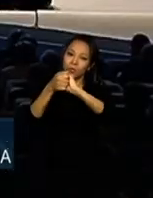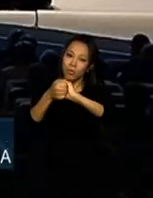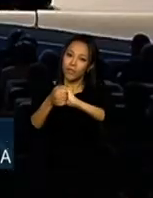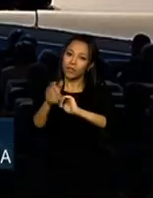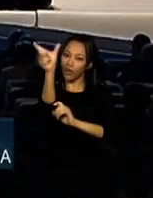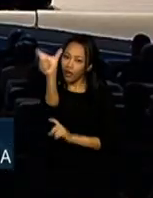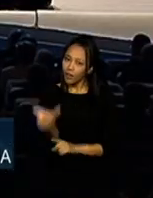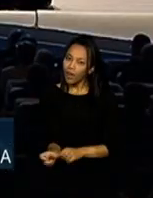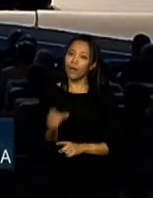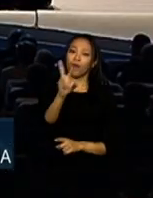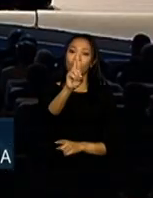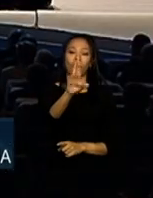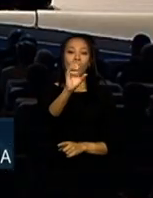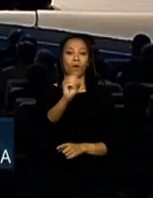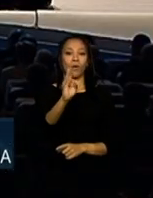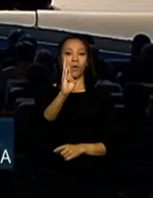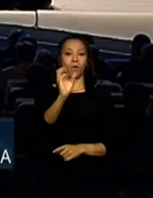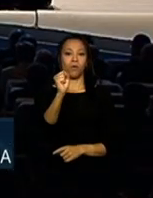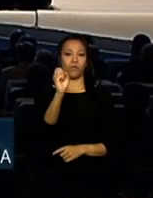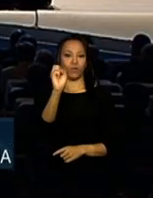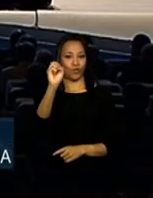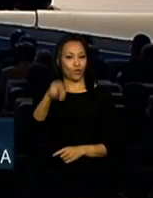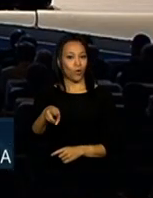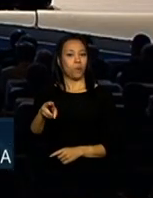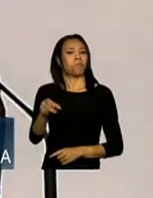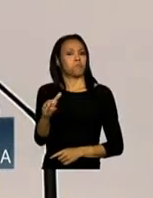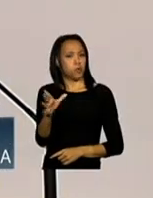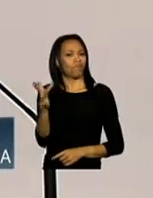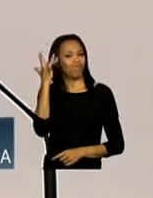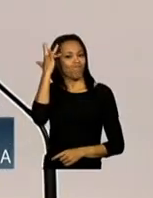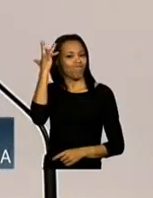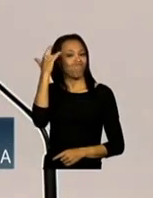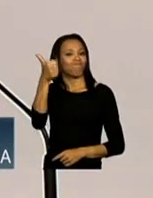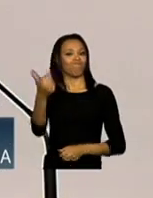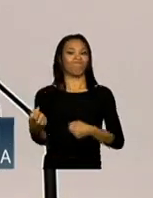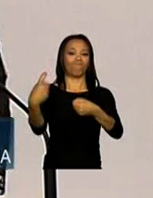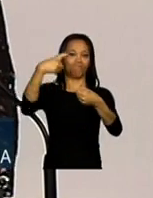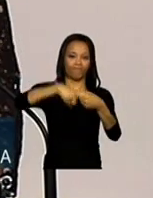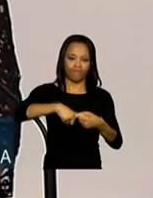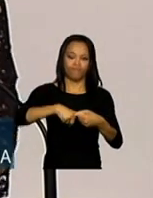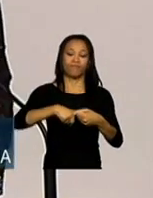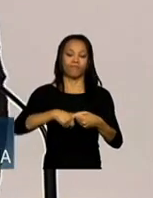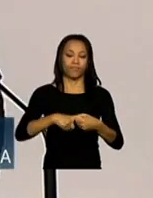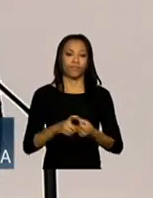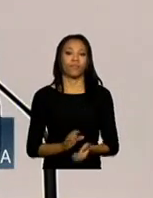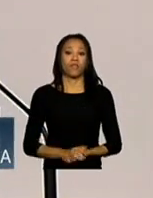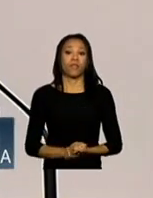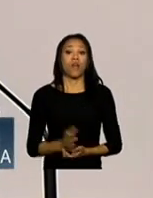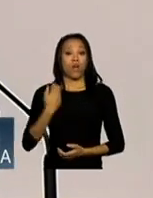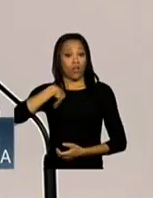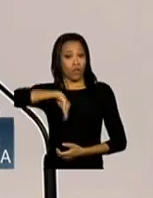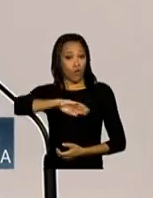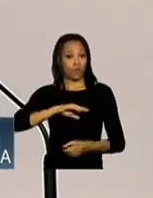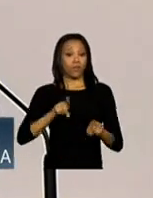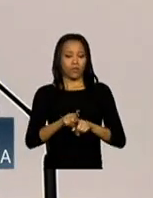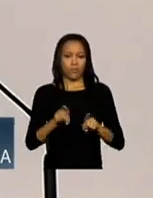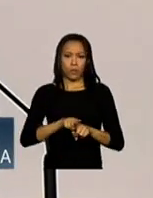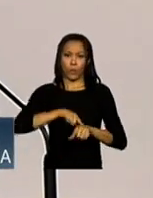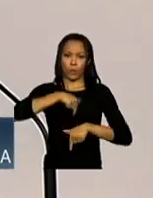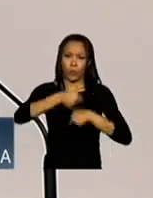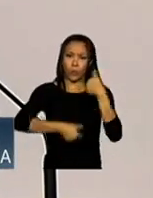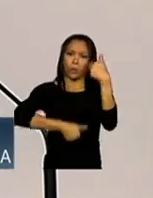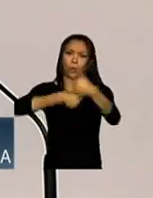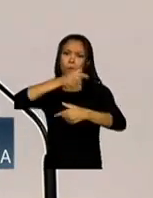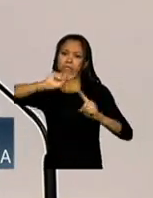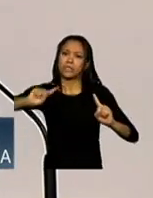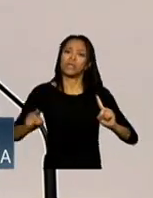Robson pela efetividade dessa parceria. Nos dois, estamos enfrentando juntos o desafio de